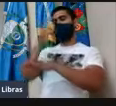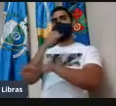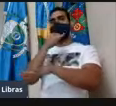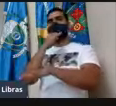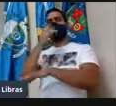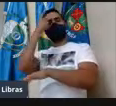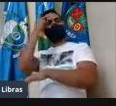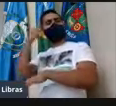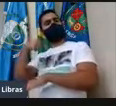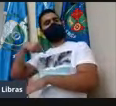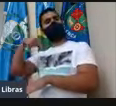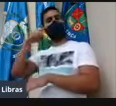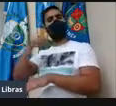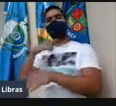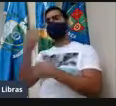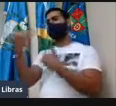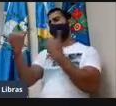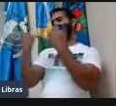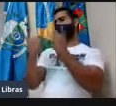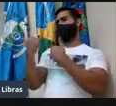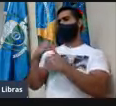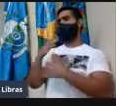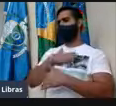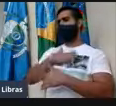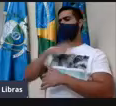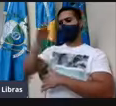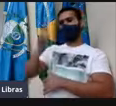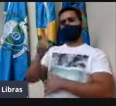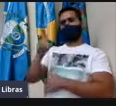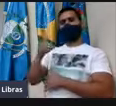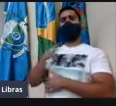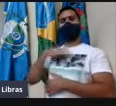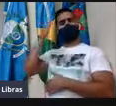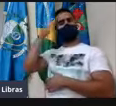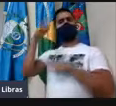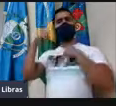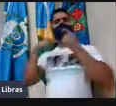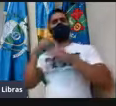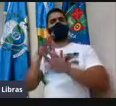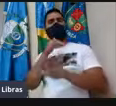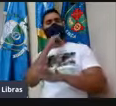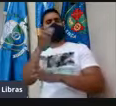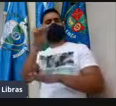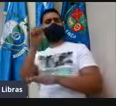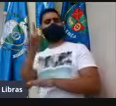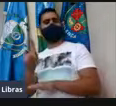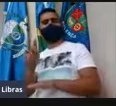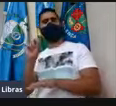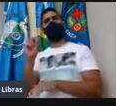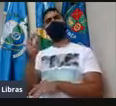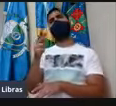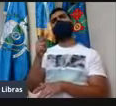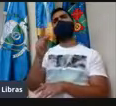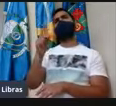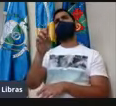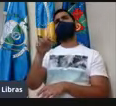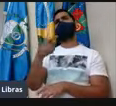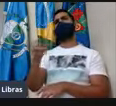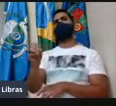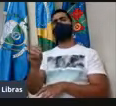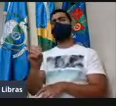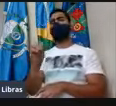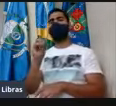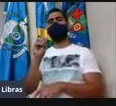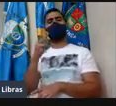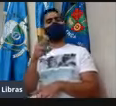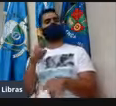para buscar informações sobre o direito que ele tem para aposentadoria ou para pensão, seja lá o que for, ou até